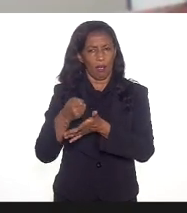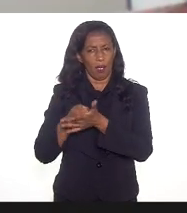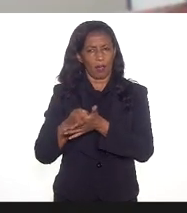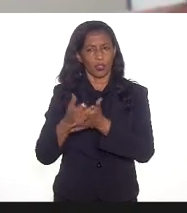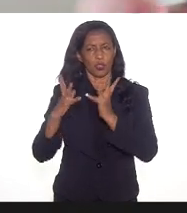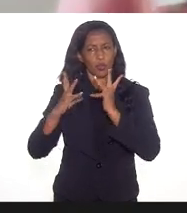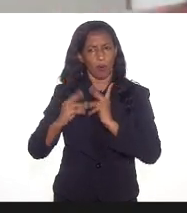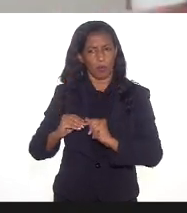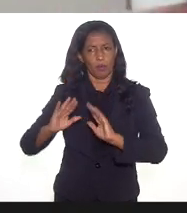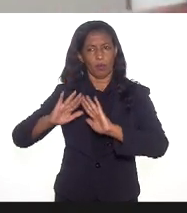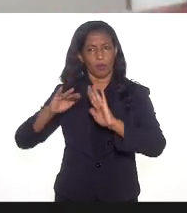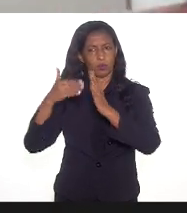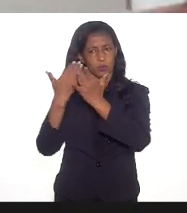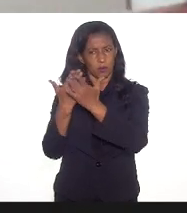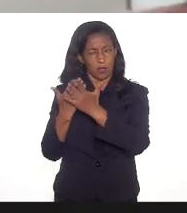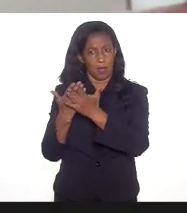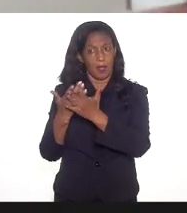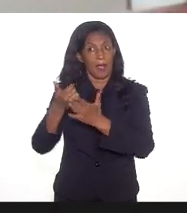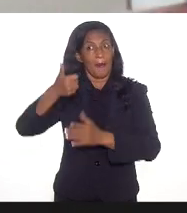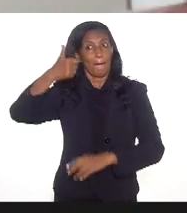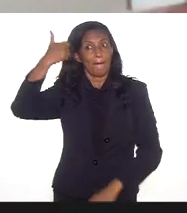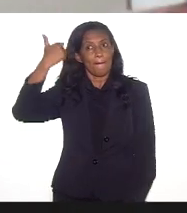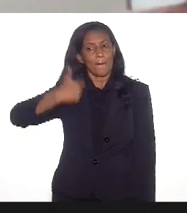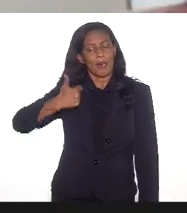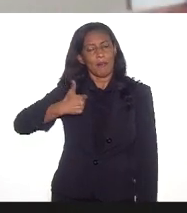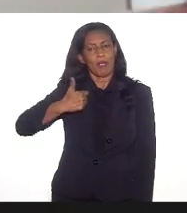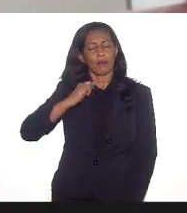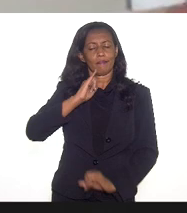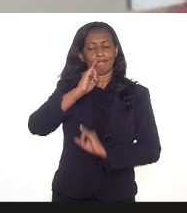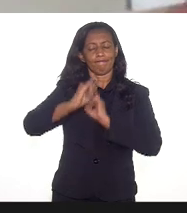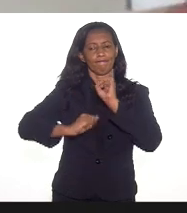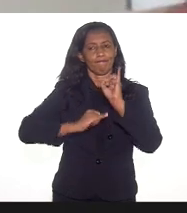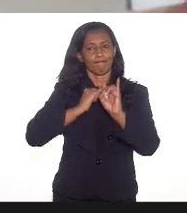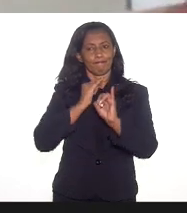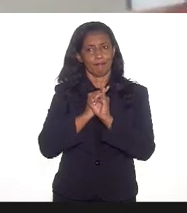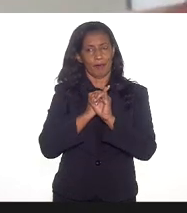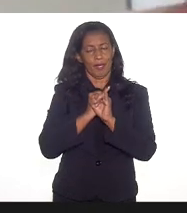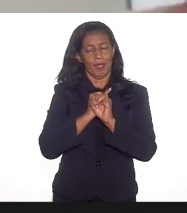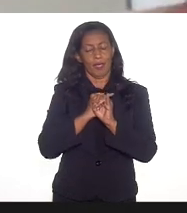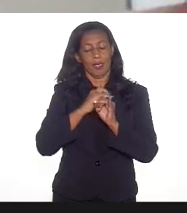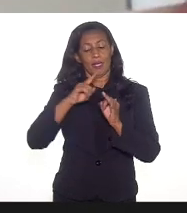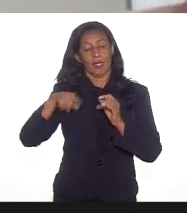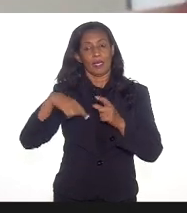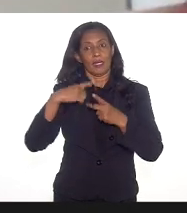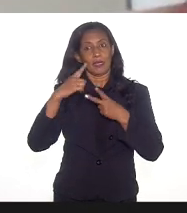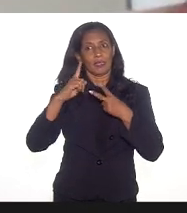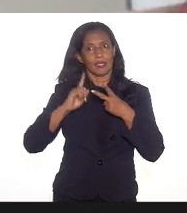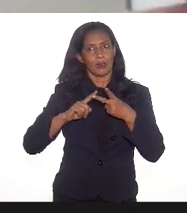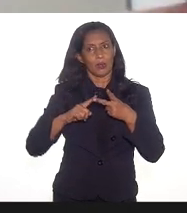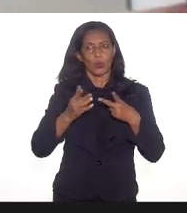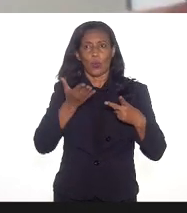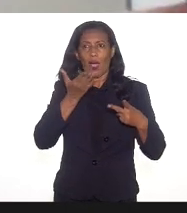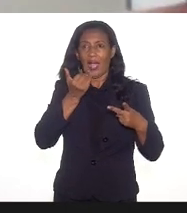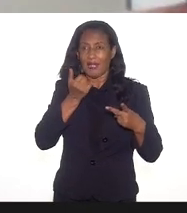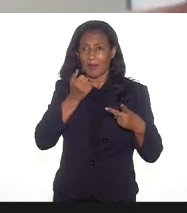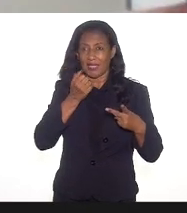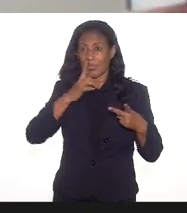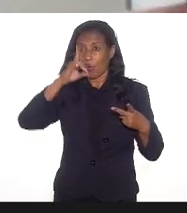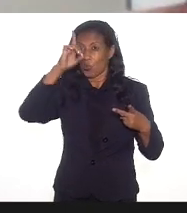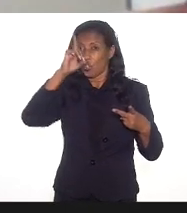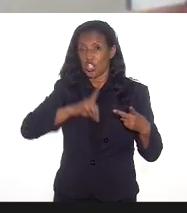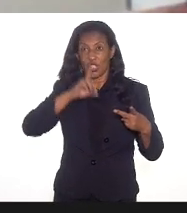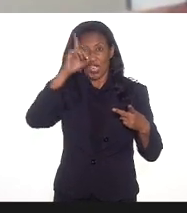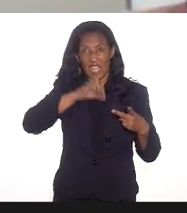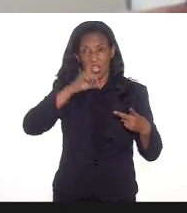bom, primeiro é o da inclusão digital. O segundo é da alimentação. A alimentação escolar no Brasil é um direito consolidado